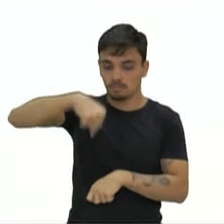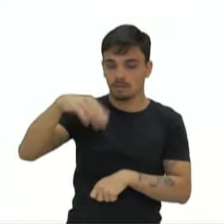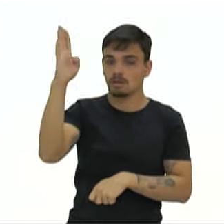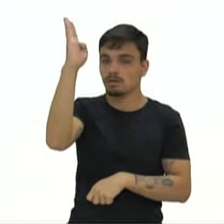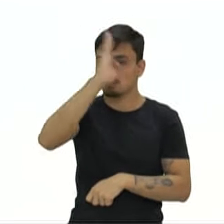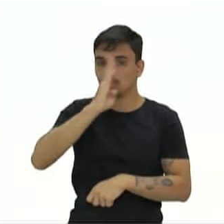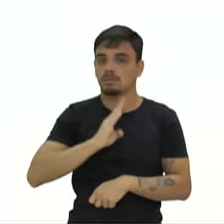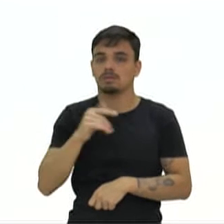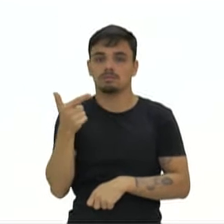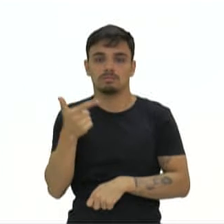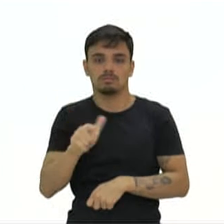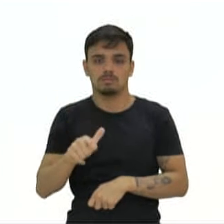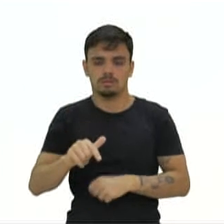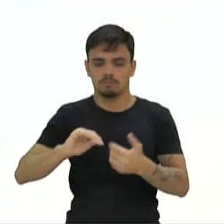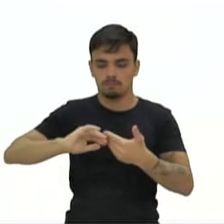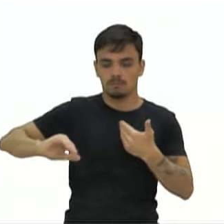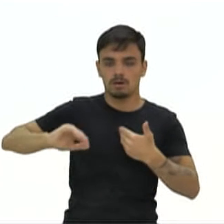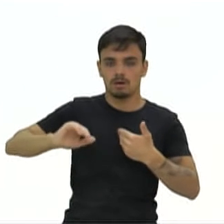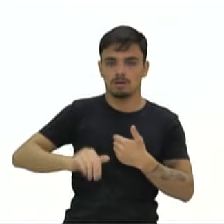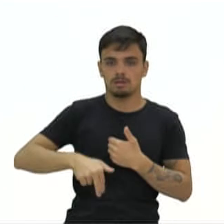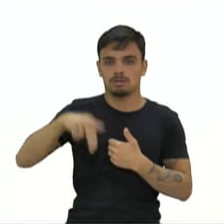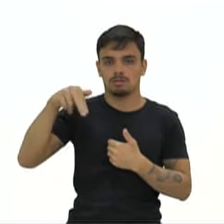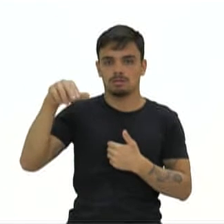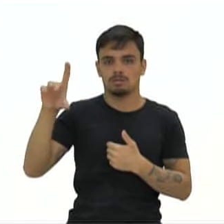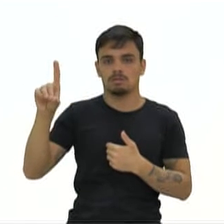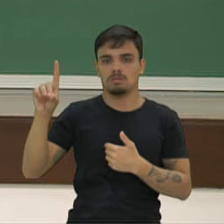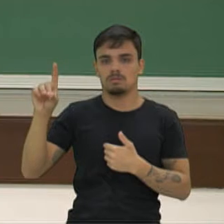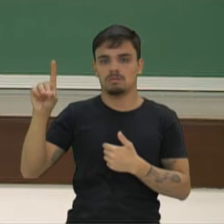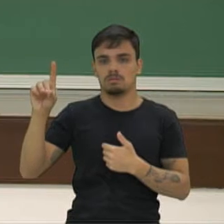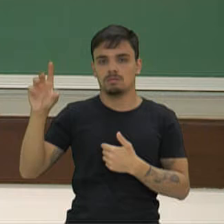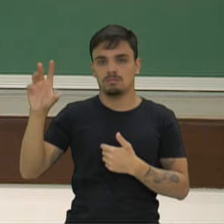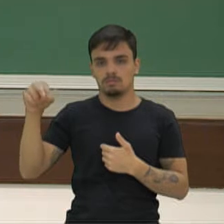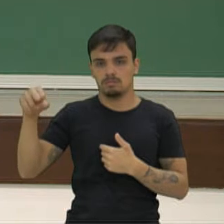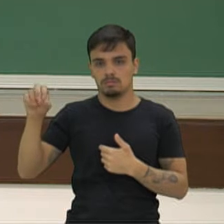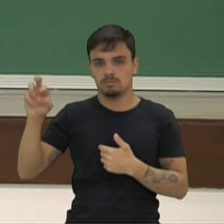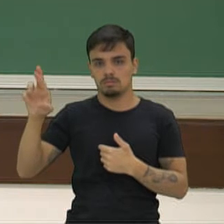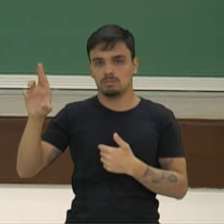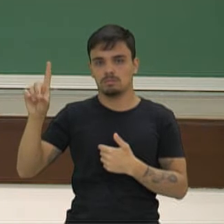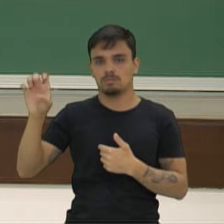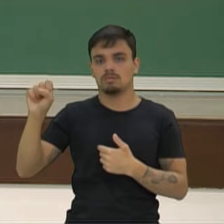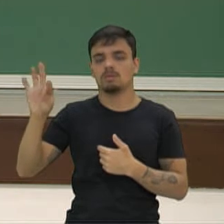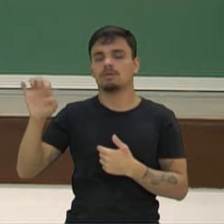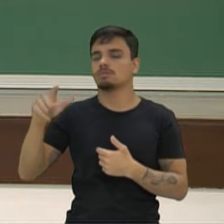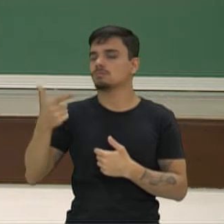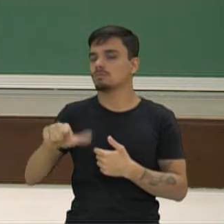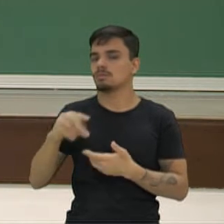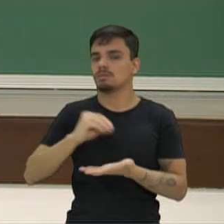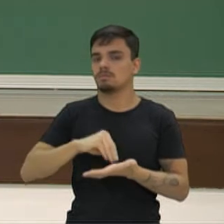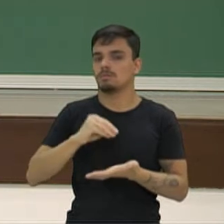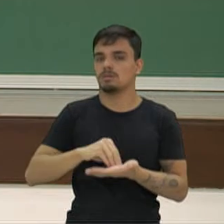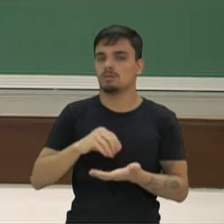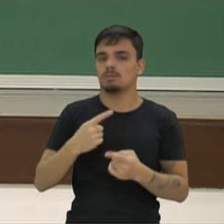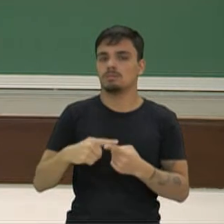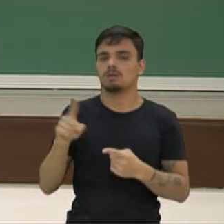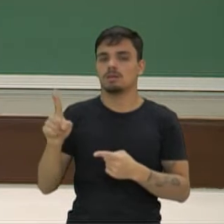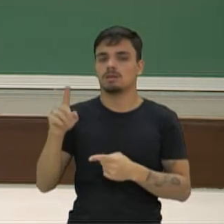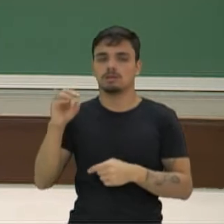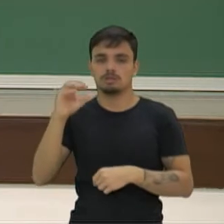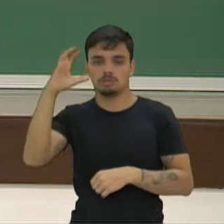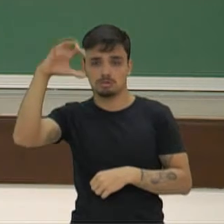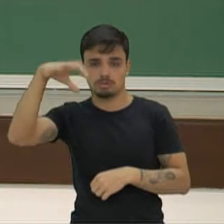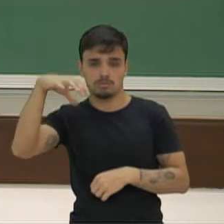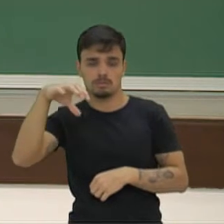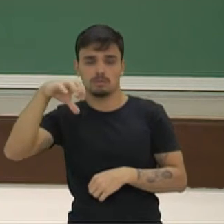ali o Nordeste, né? Não existe escassez. Mesmo no Nordeste não tem escassez. Chove 700 milímetros por ano no